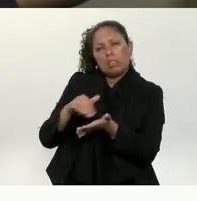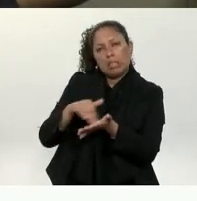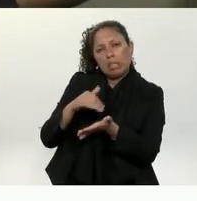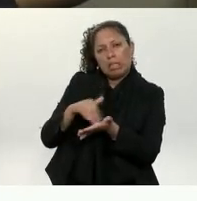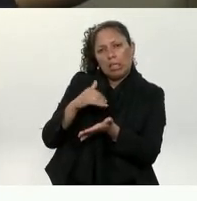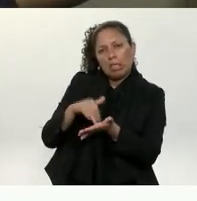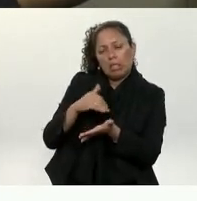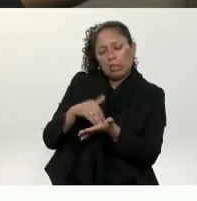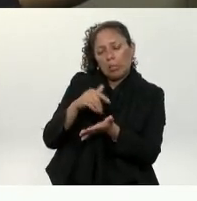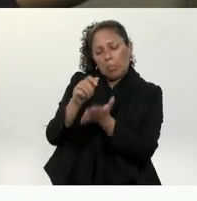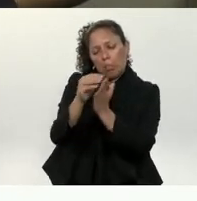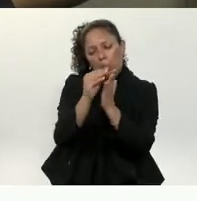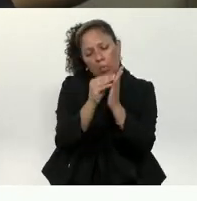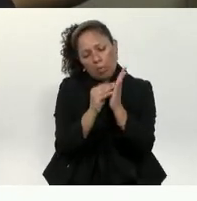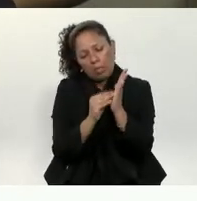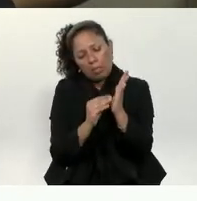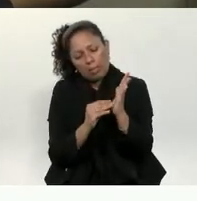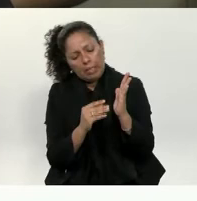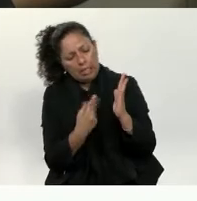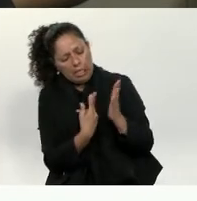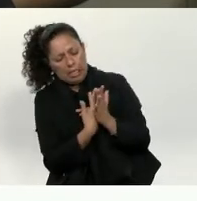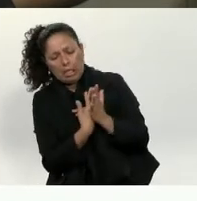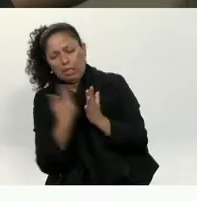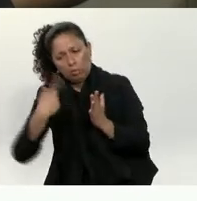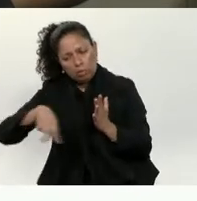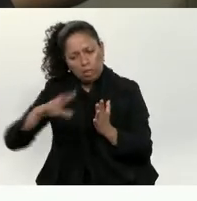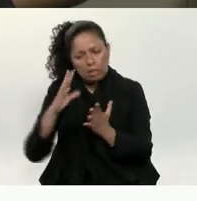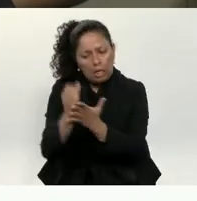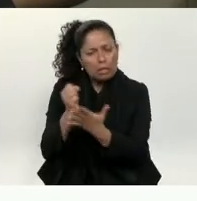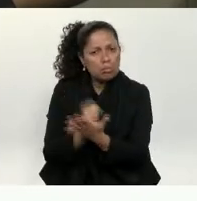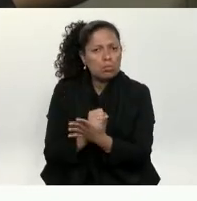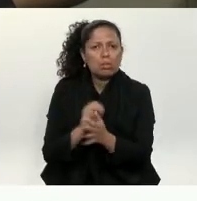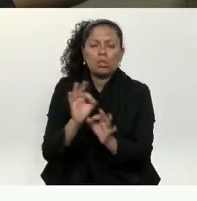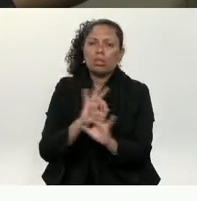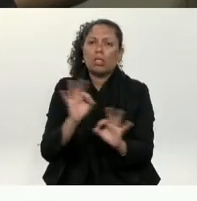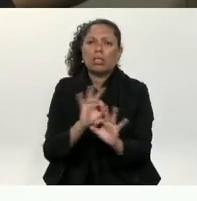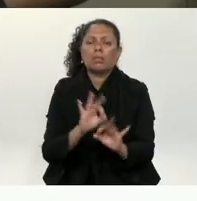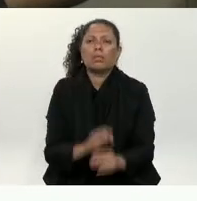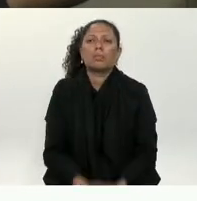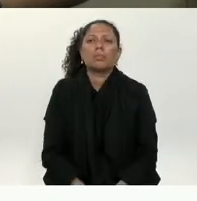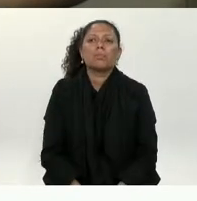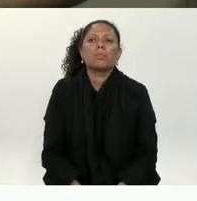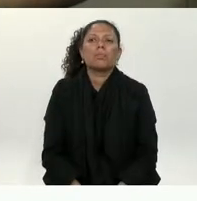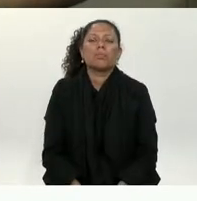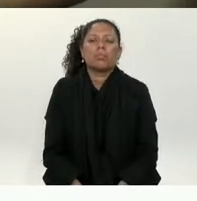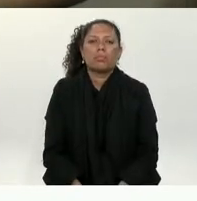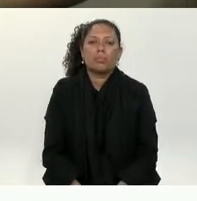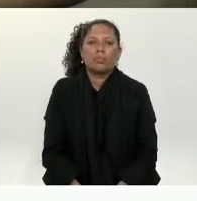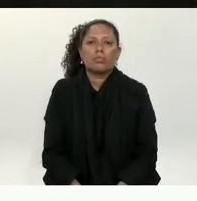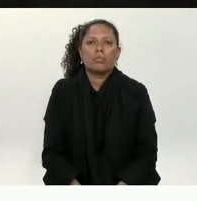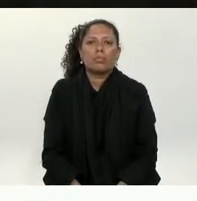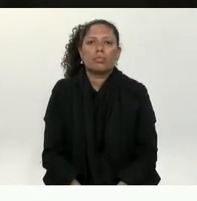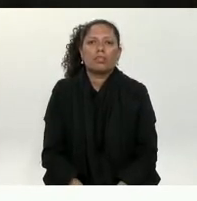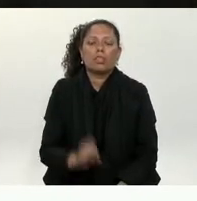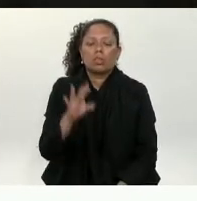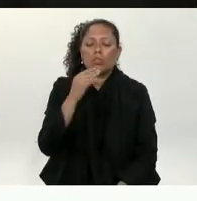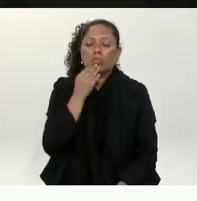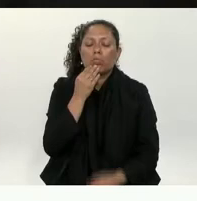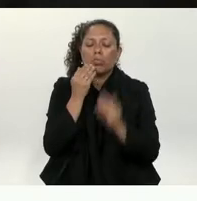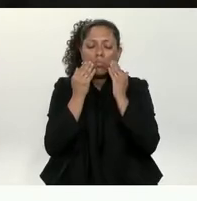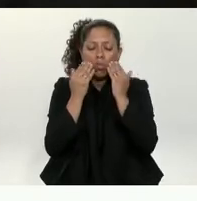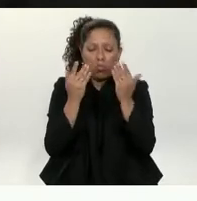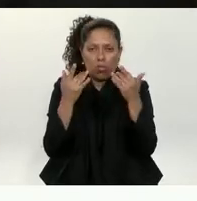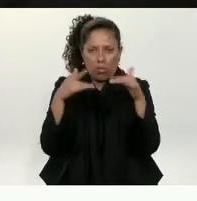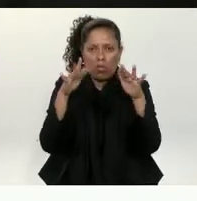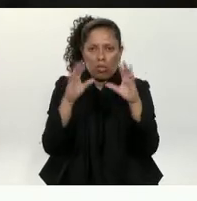nossos propósitos, nós vamos reprovar esse plano, né? Só, secretário, para dar um exemplo prático, a